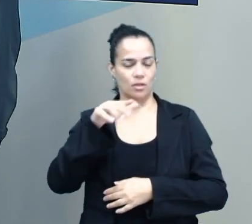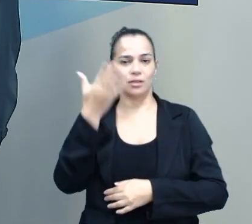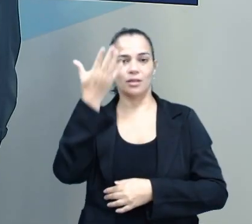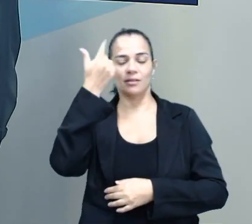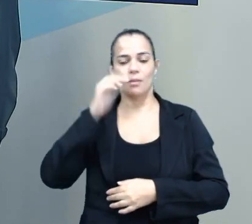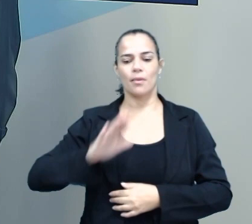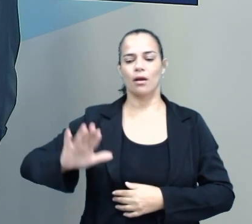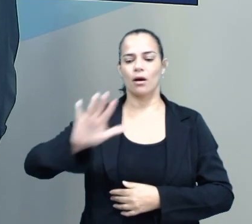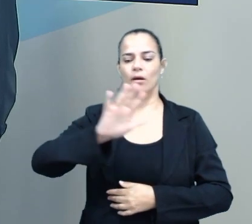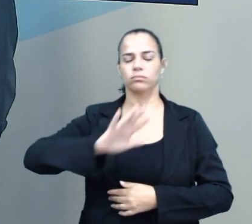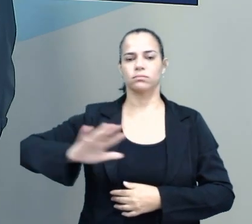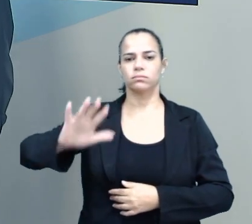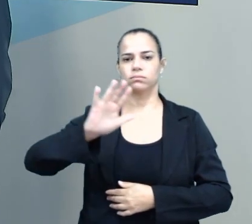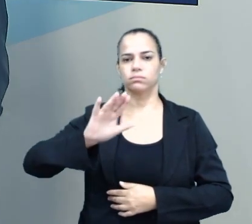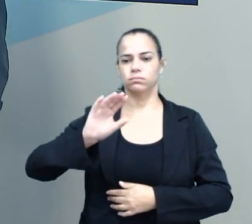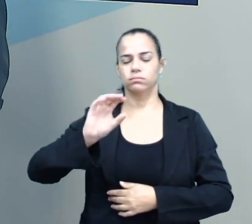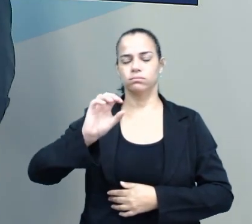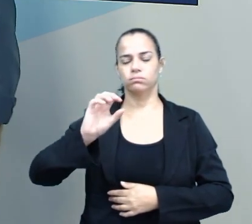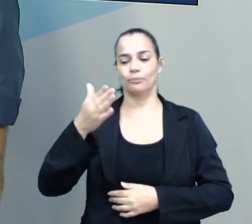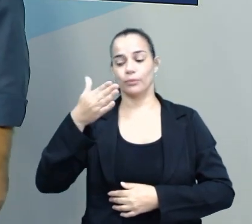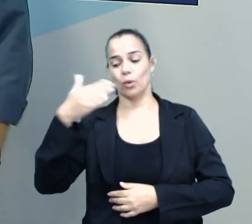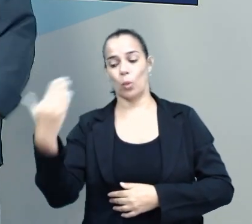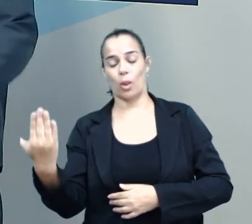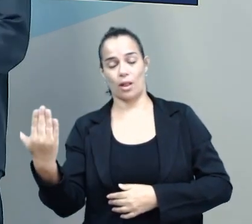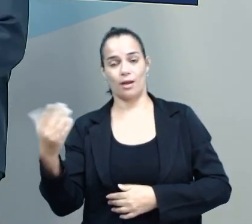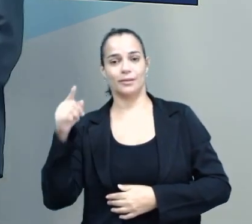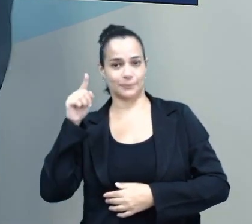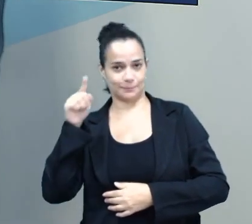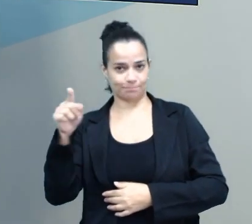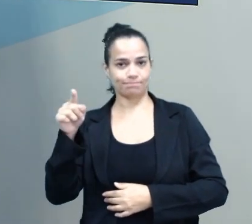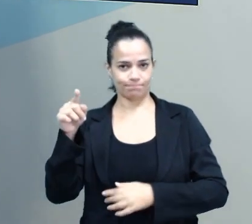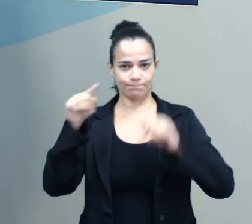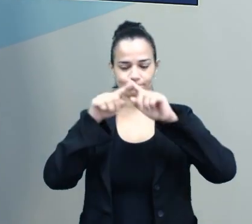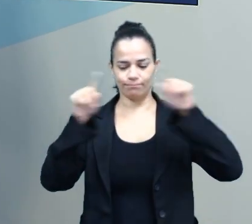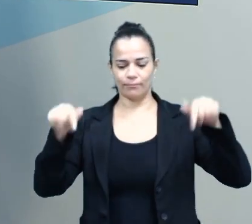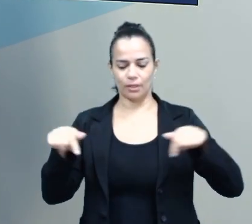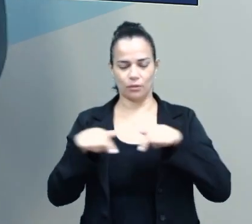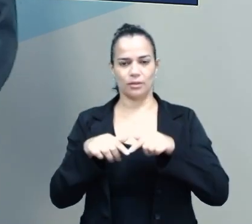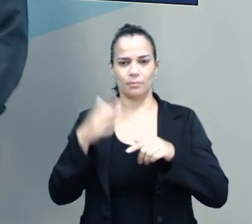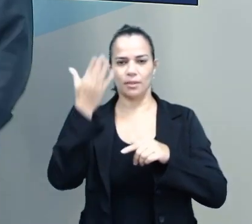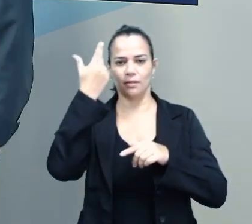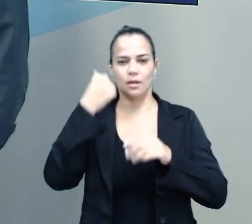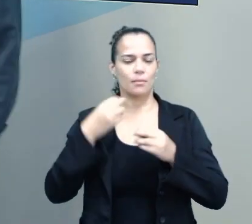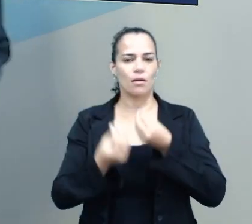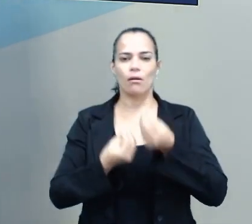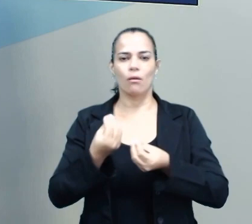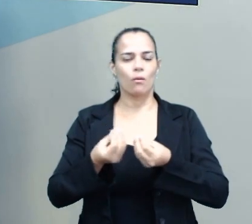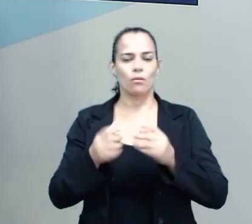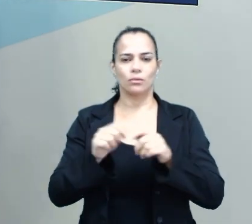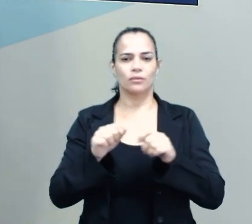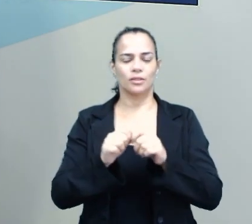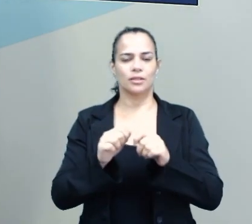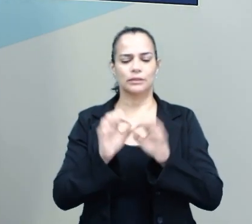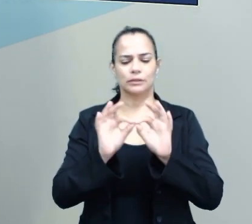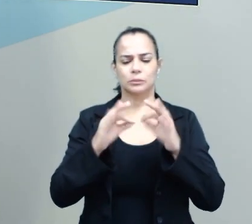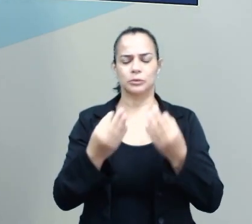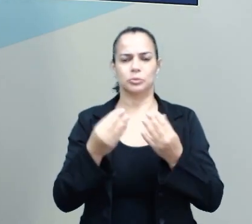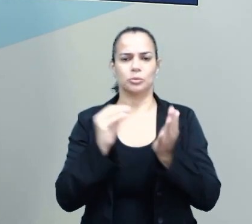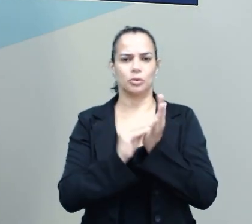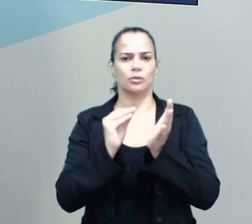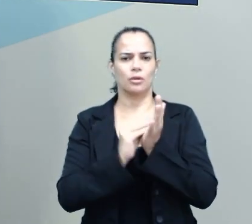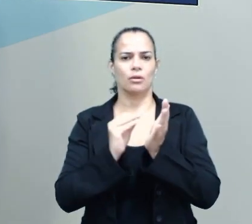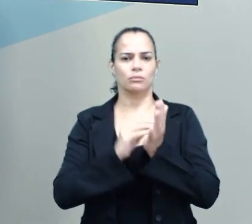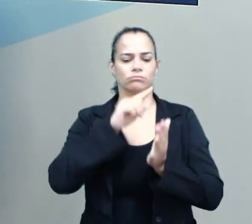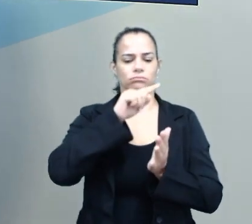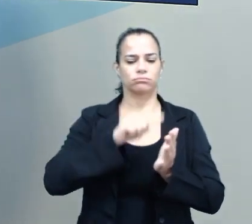área, ou melhor, o lado desse quadrado. Para saber o lado desse quadrado, eu simplesmente posso fazer assim,